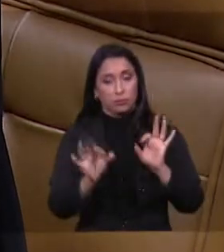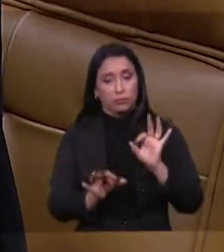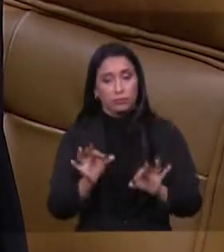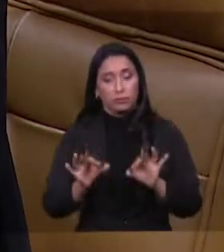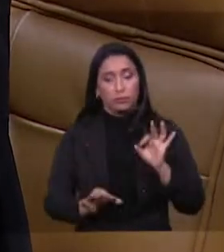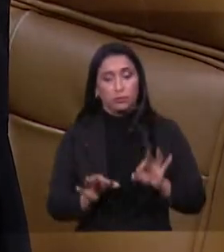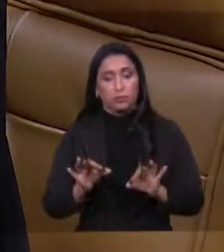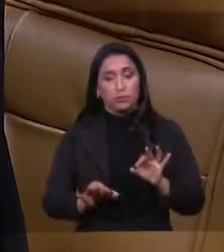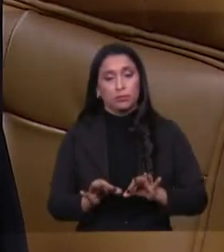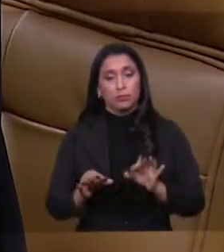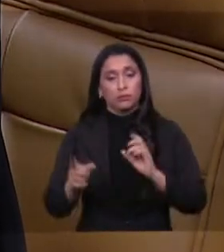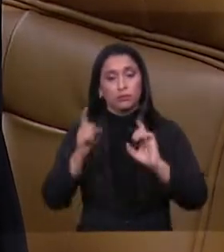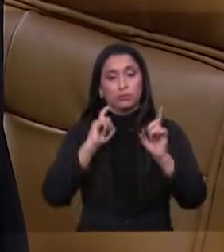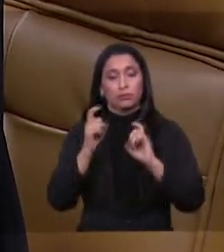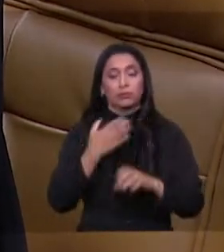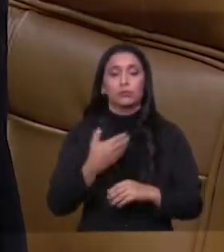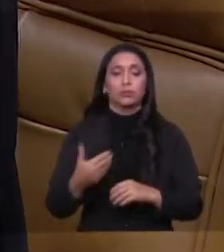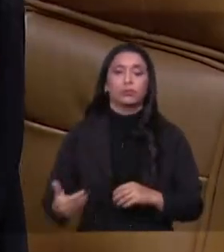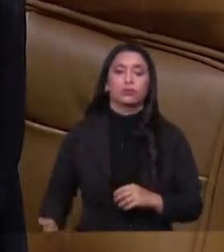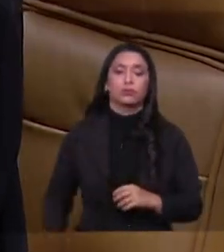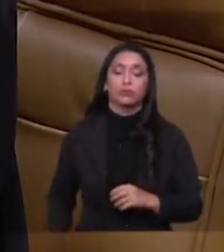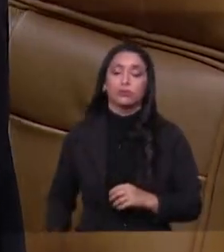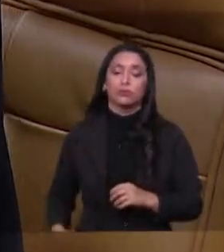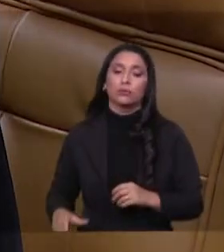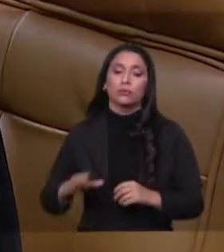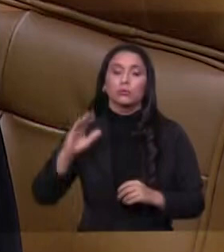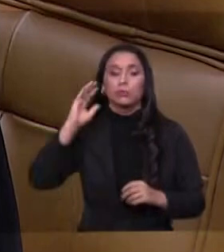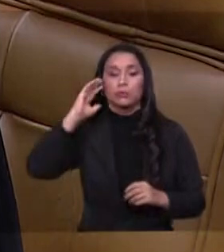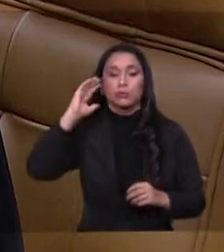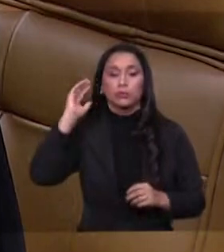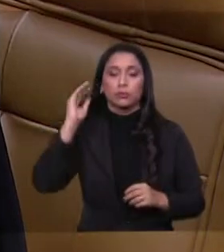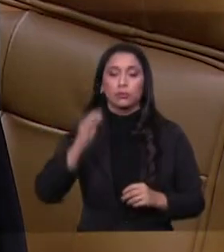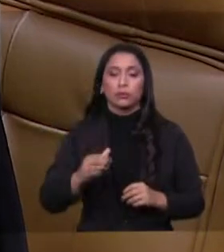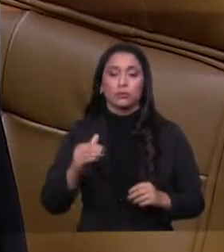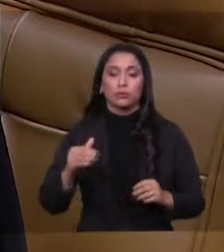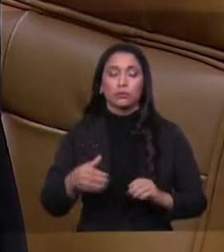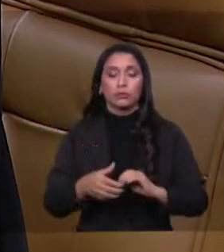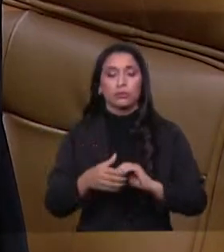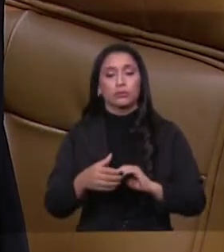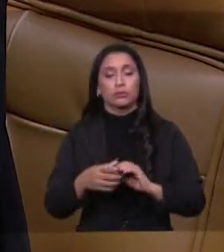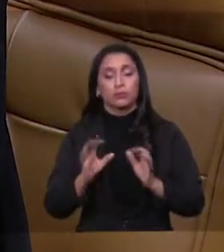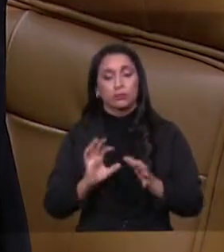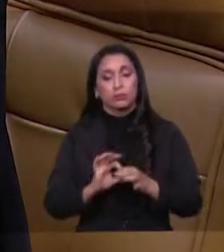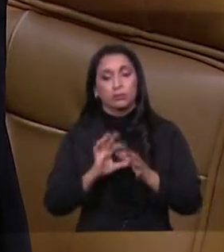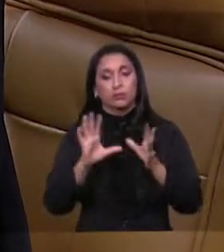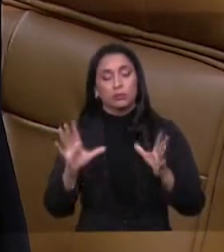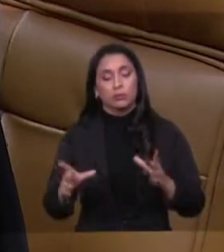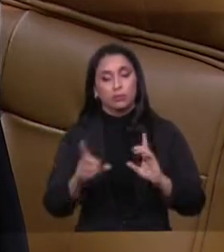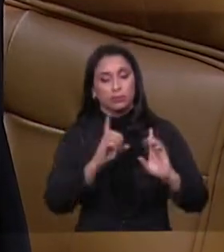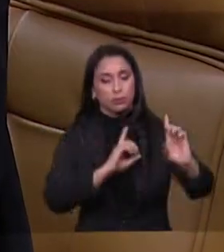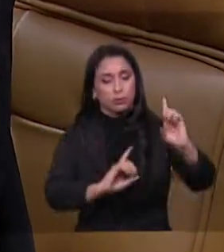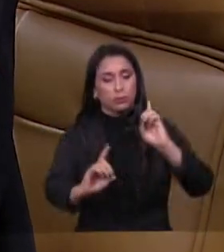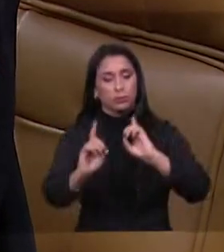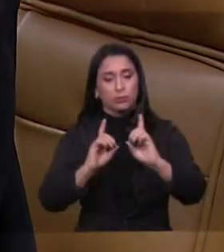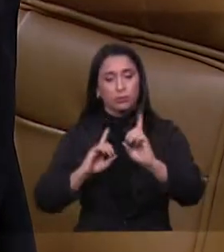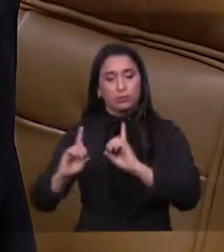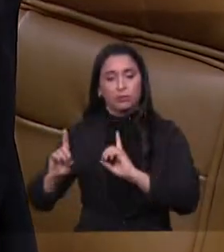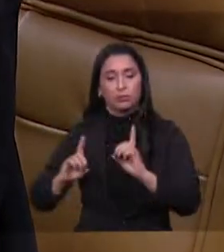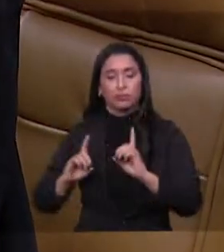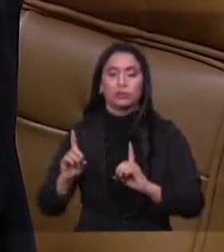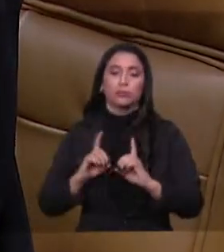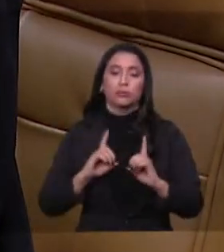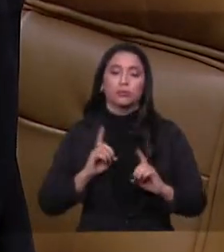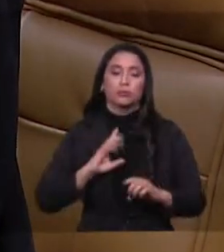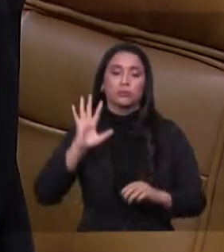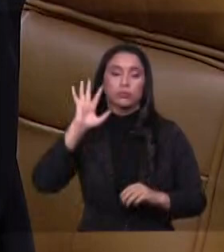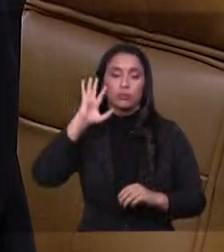plano da própria administração pública, priorizando-se a consensualidade e o diálogo colaborativo como forma